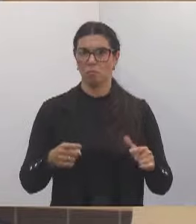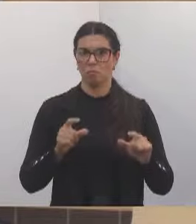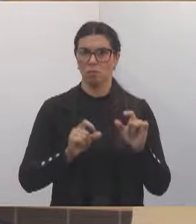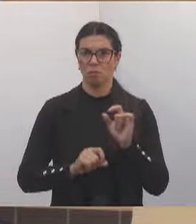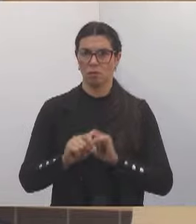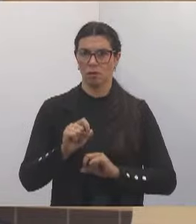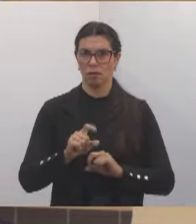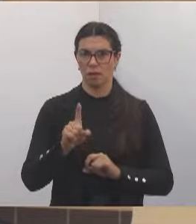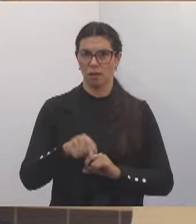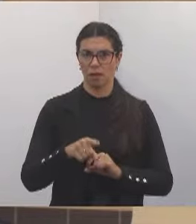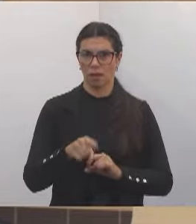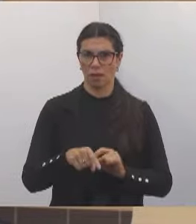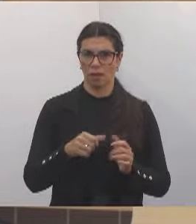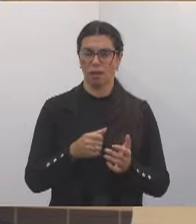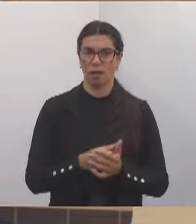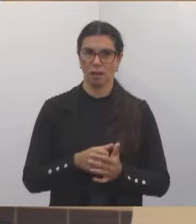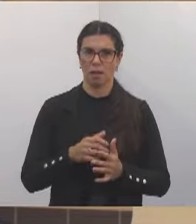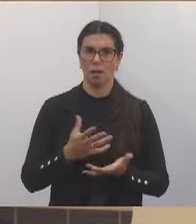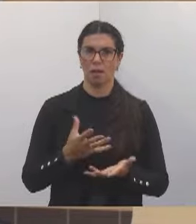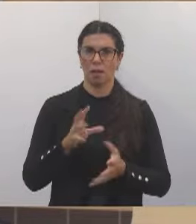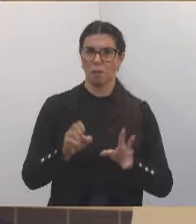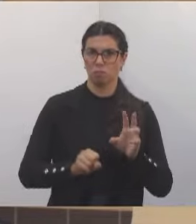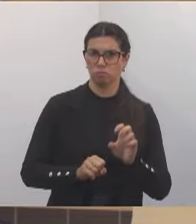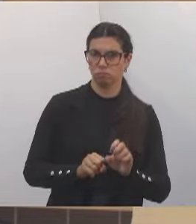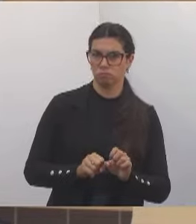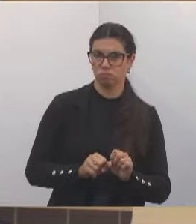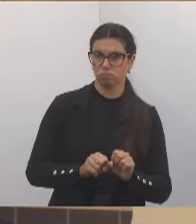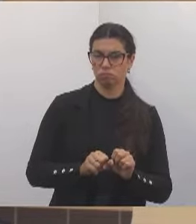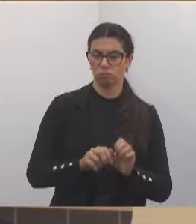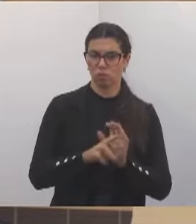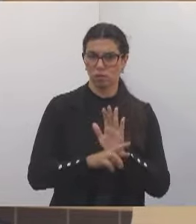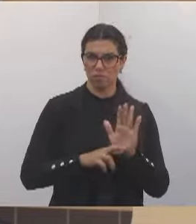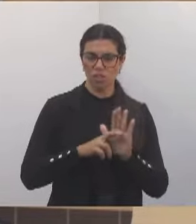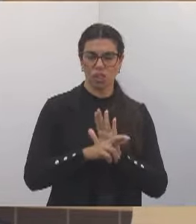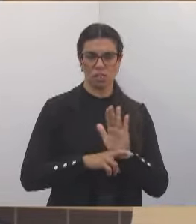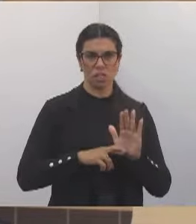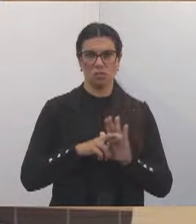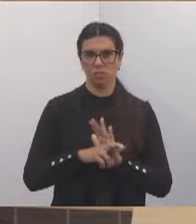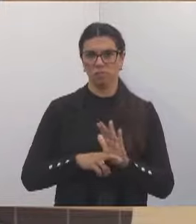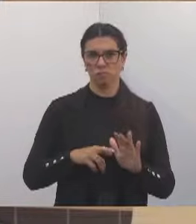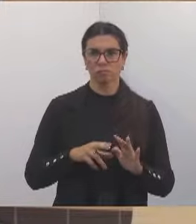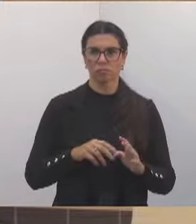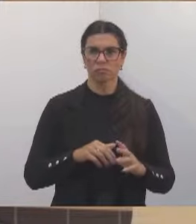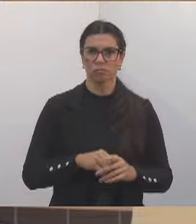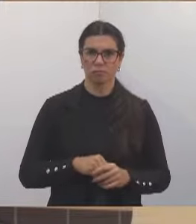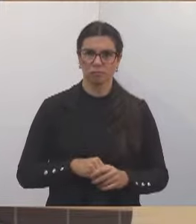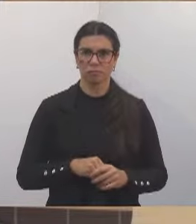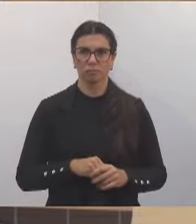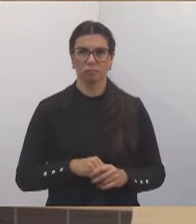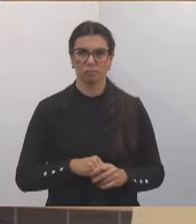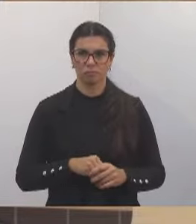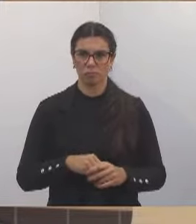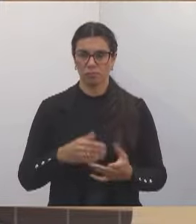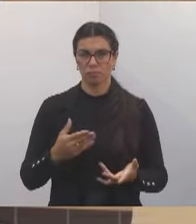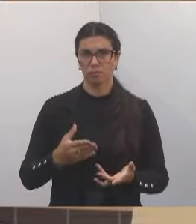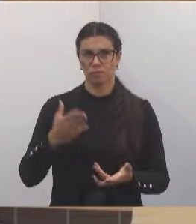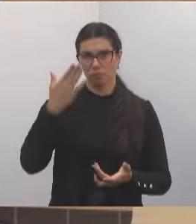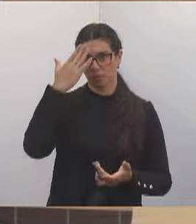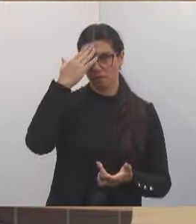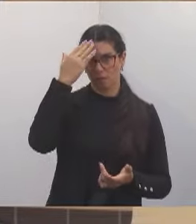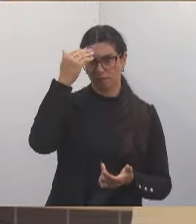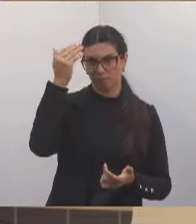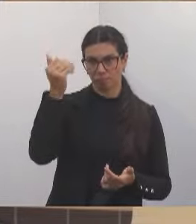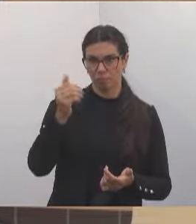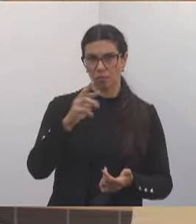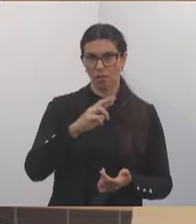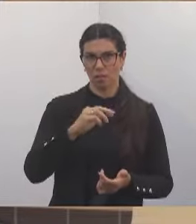como motivo de cassação. Você que está nos acompanhando, é a famosa rachadinha, quando o